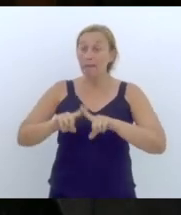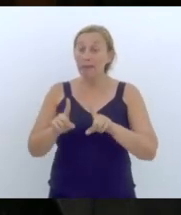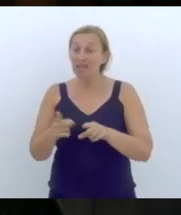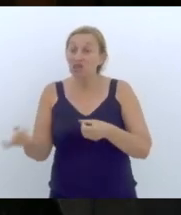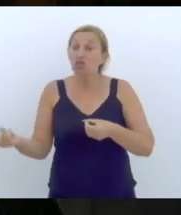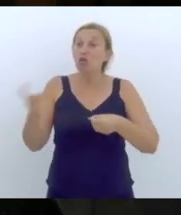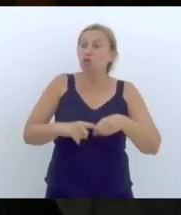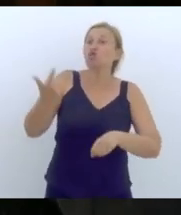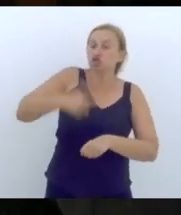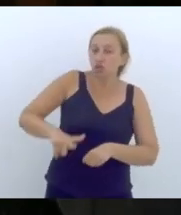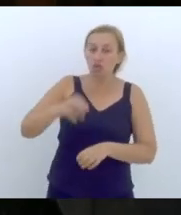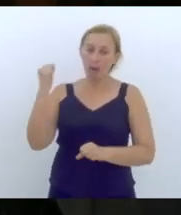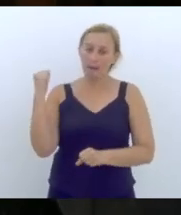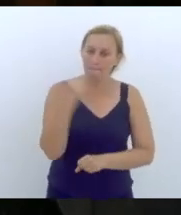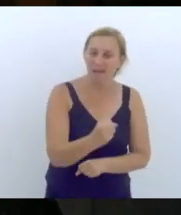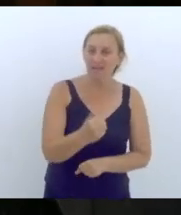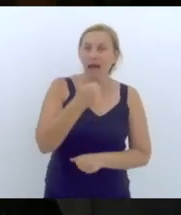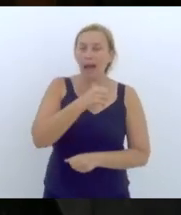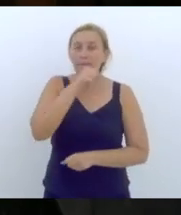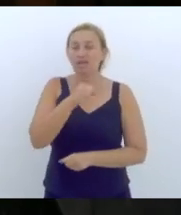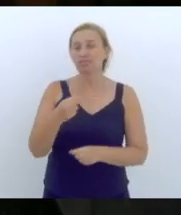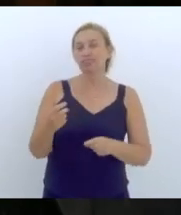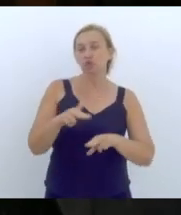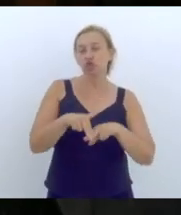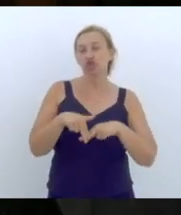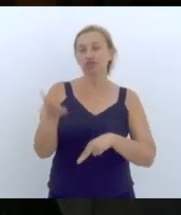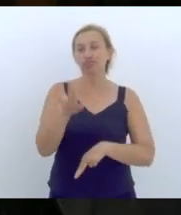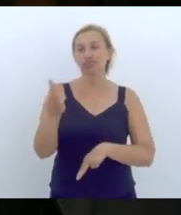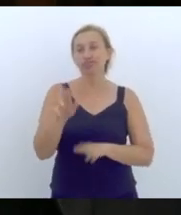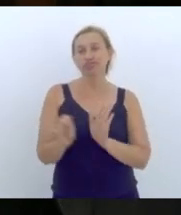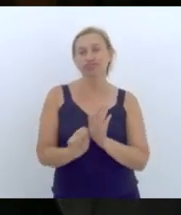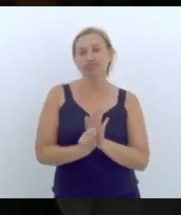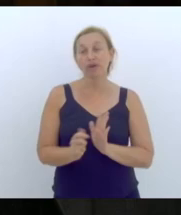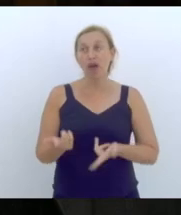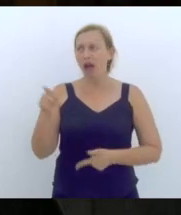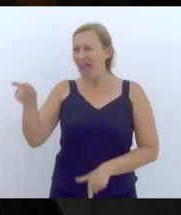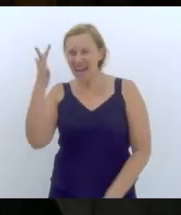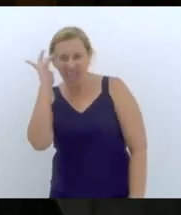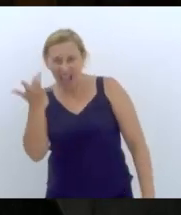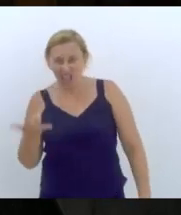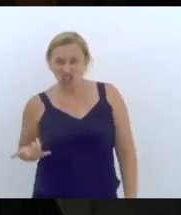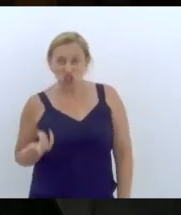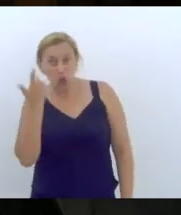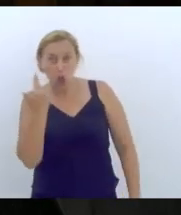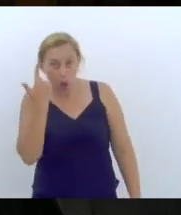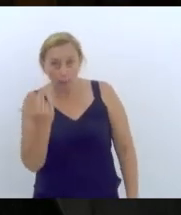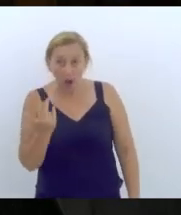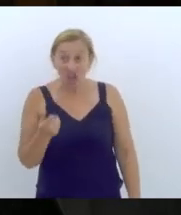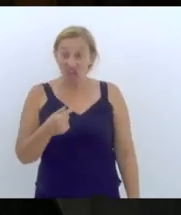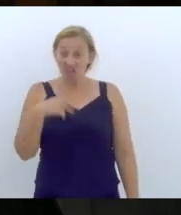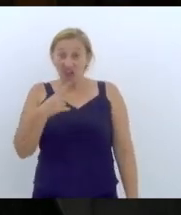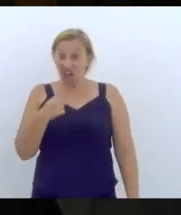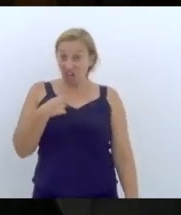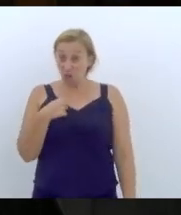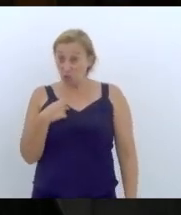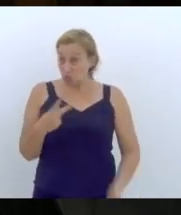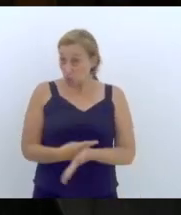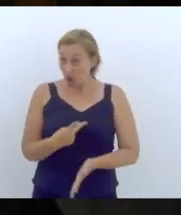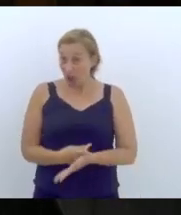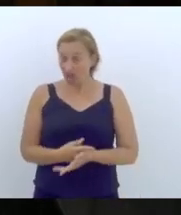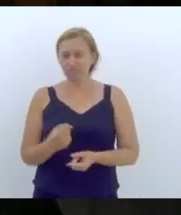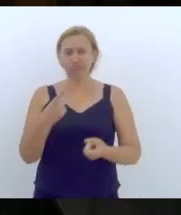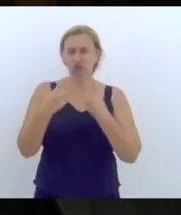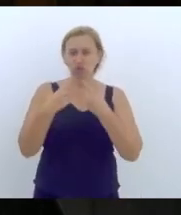tentar matar a mãe de novo. Tudo isso pelo uso de drogas. Mas ele acha natural. Diz que eu sou oportunista por querer